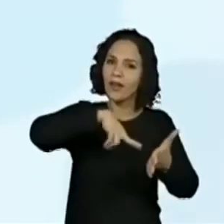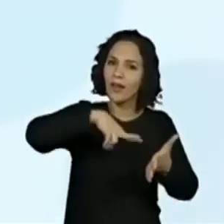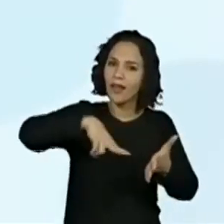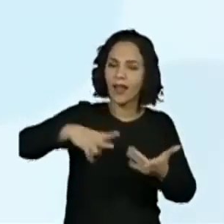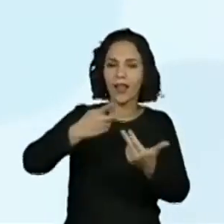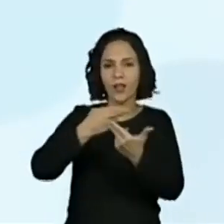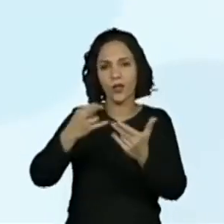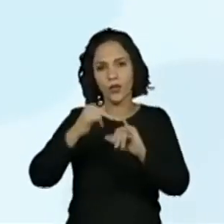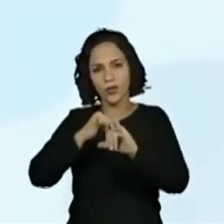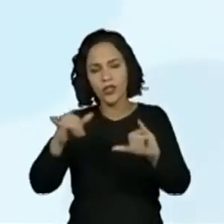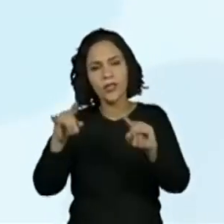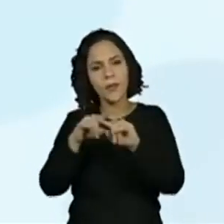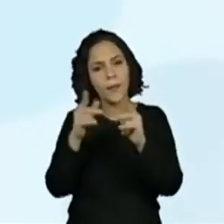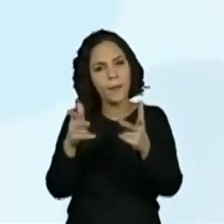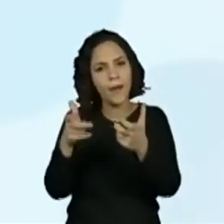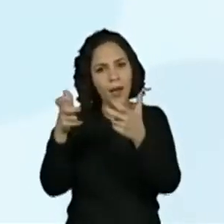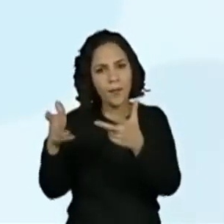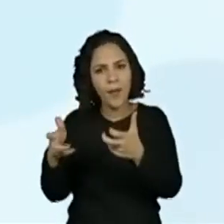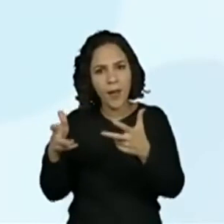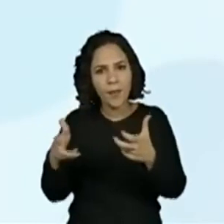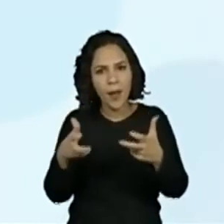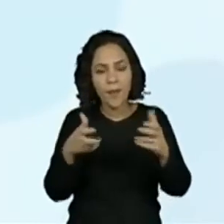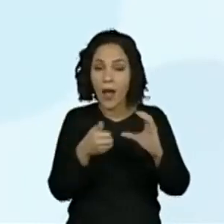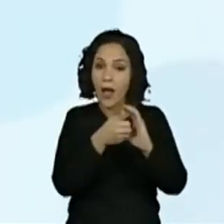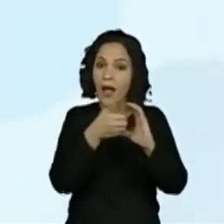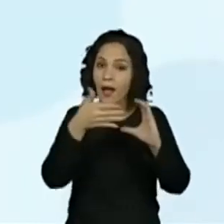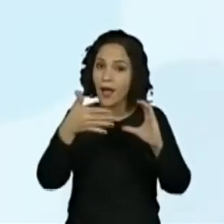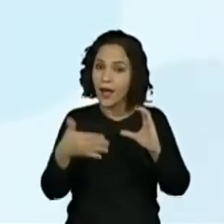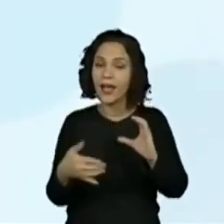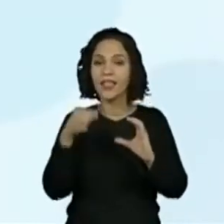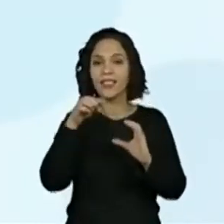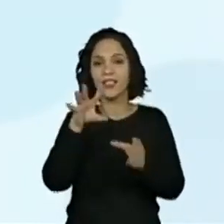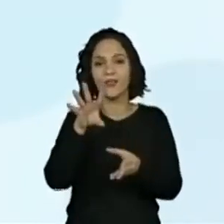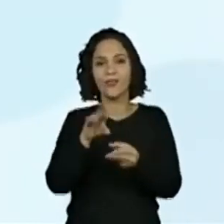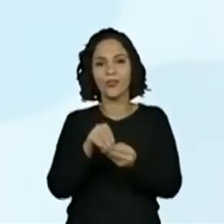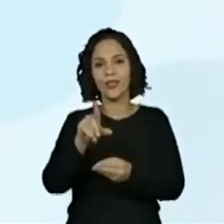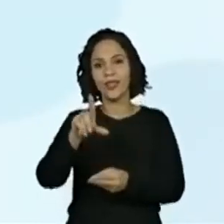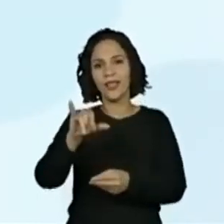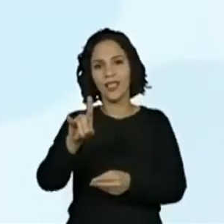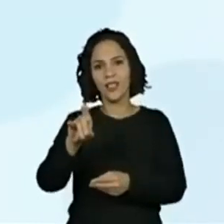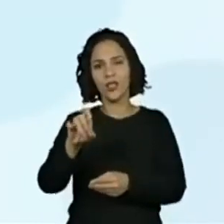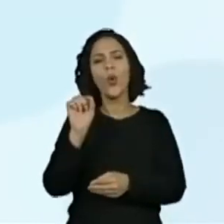de notícias e observando a característica referente ao LID, que é o